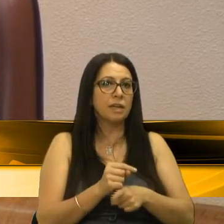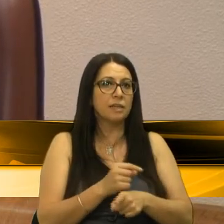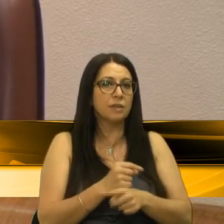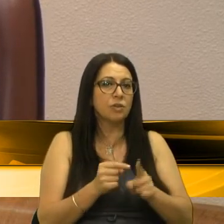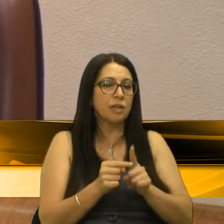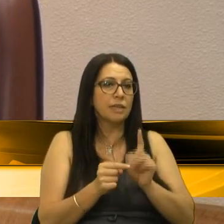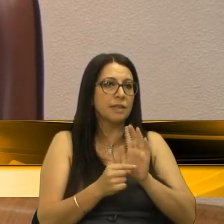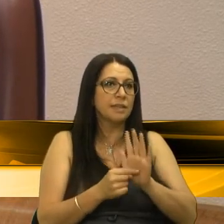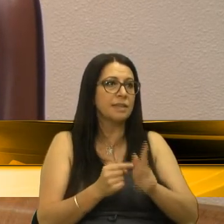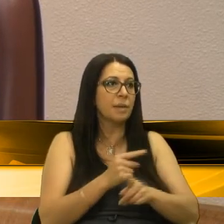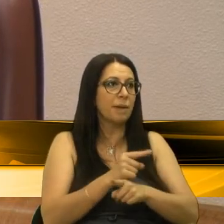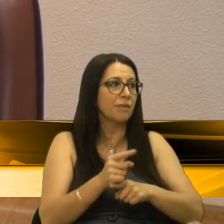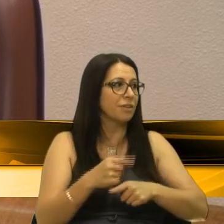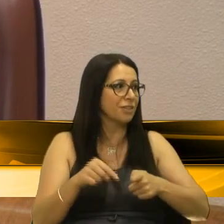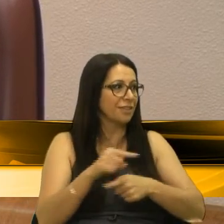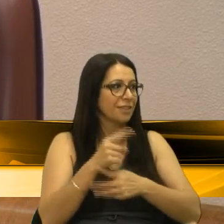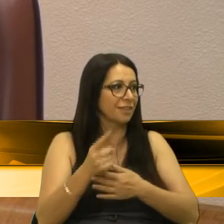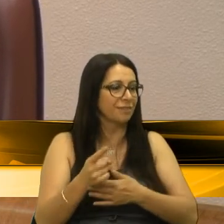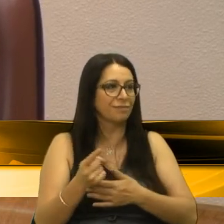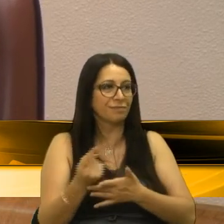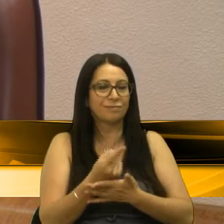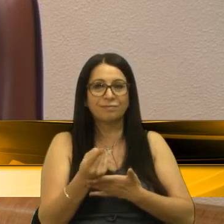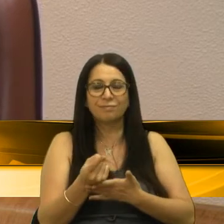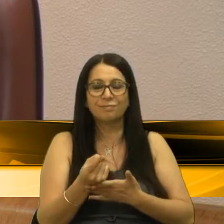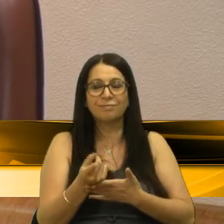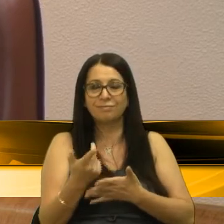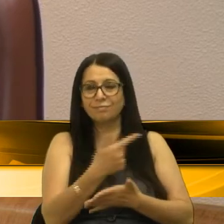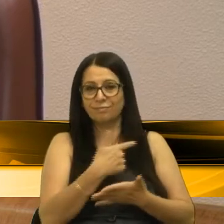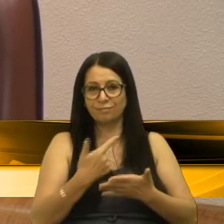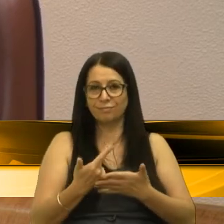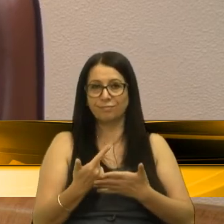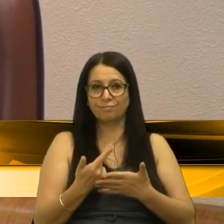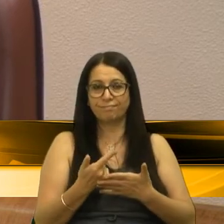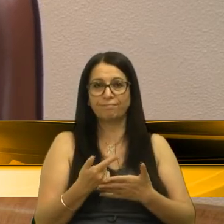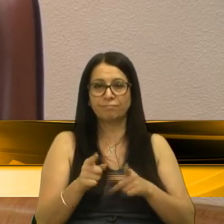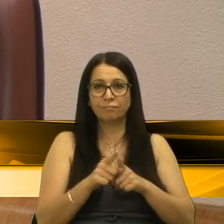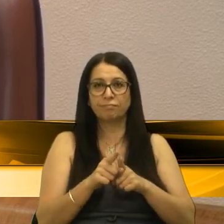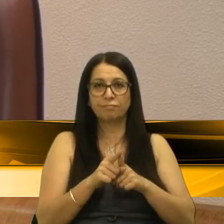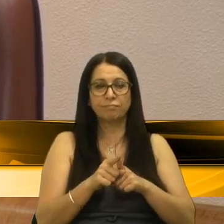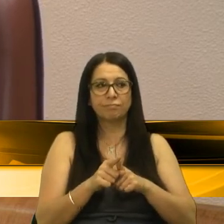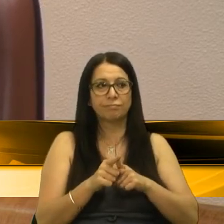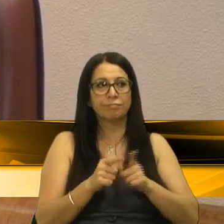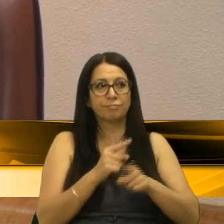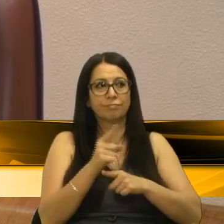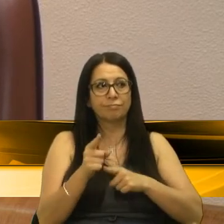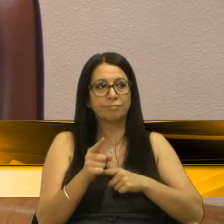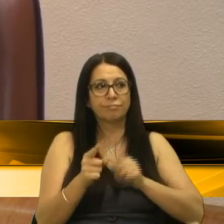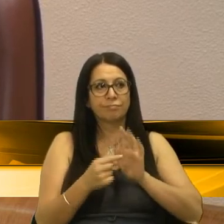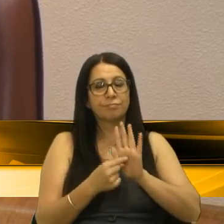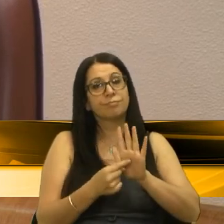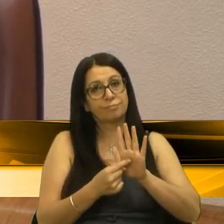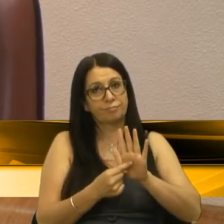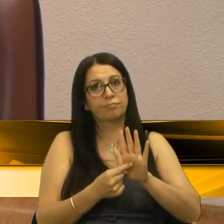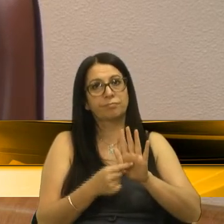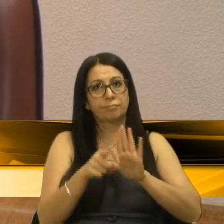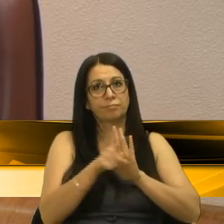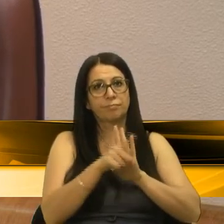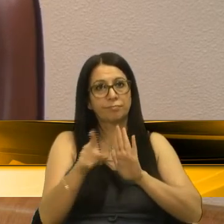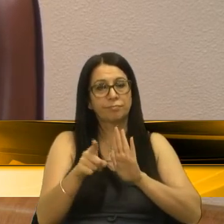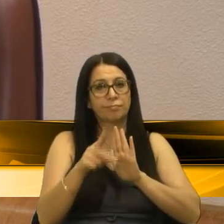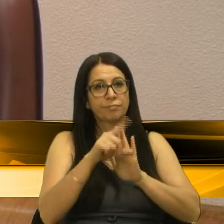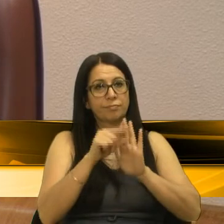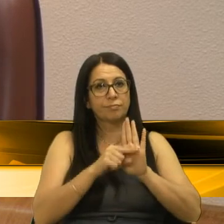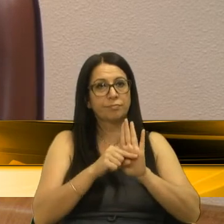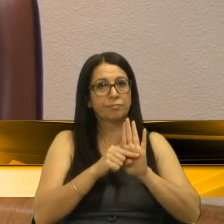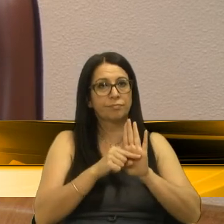artigo 10 desse decreto. Se terceiro, nos casos de ausência ou de inexistência dos documentos mencionados no inciso 1º do artigo 25º